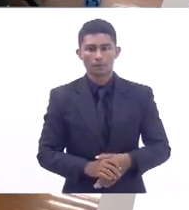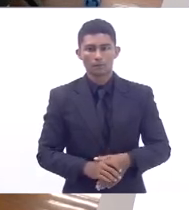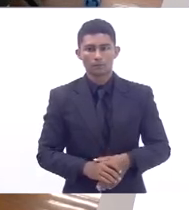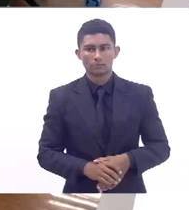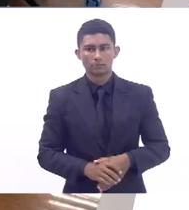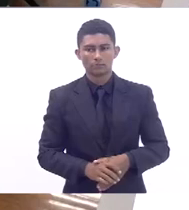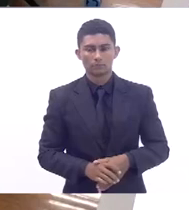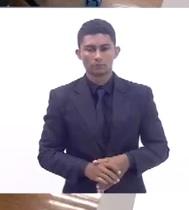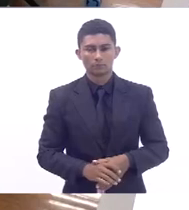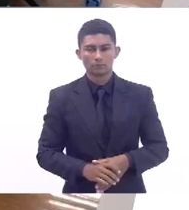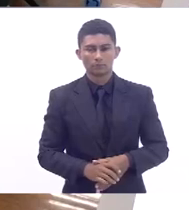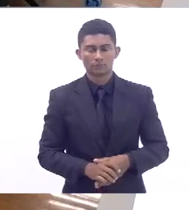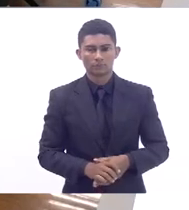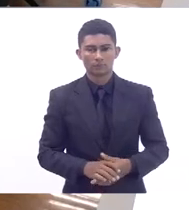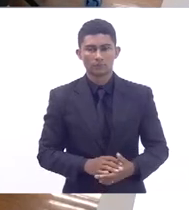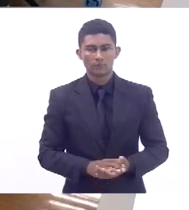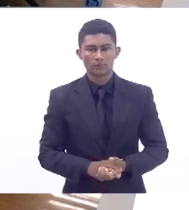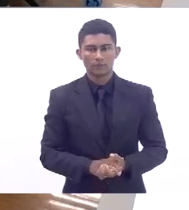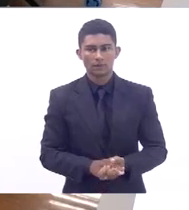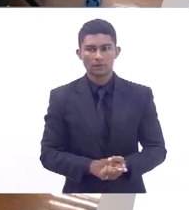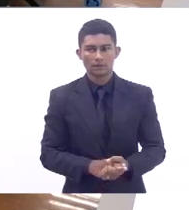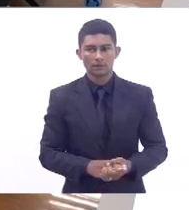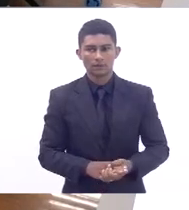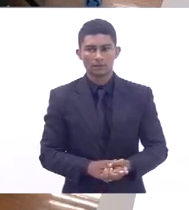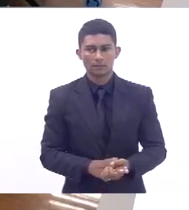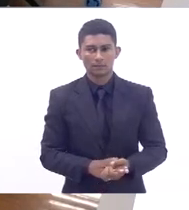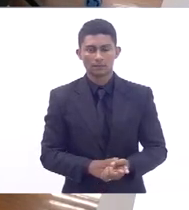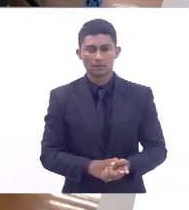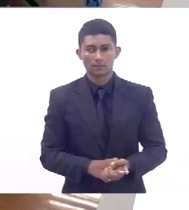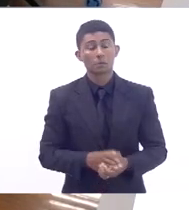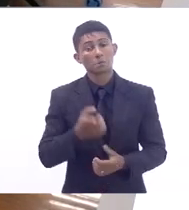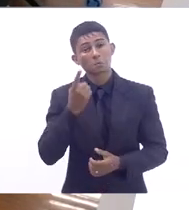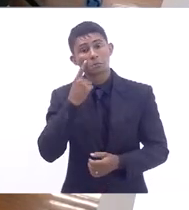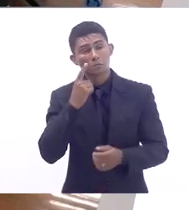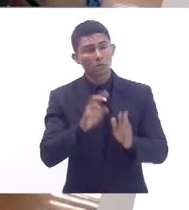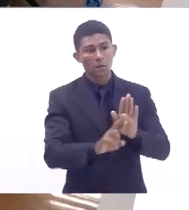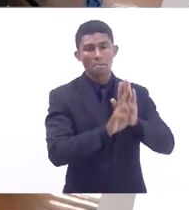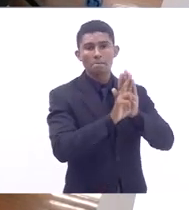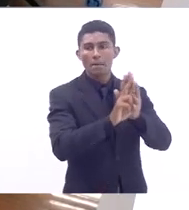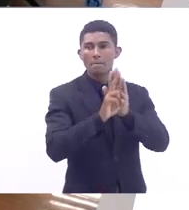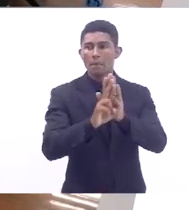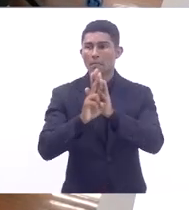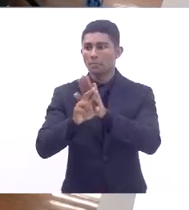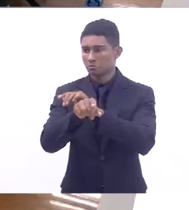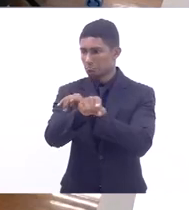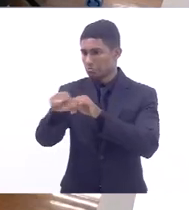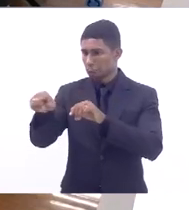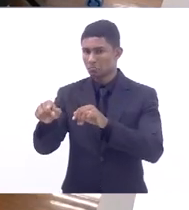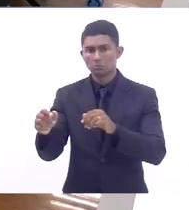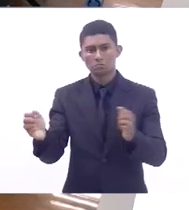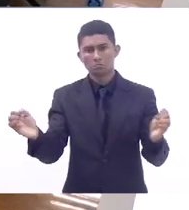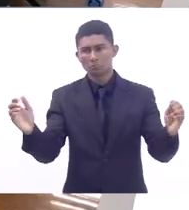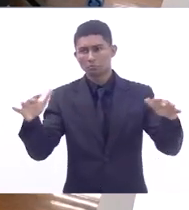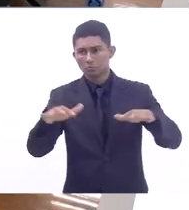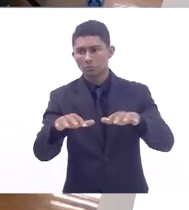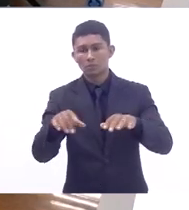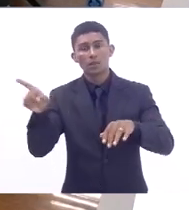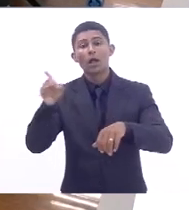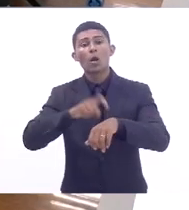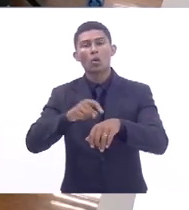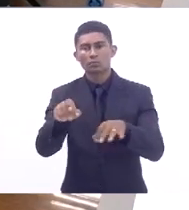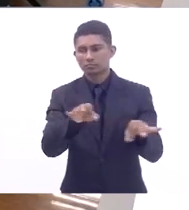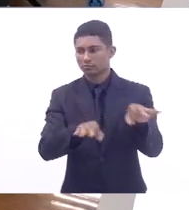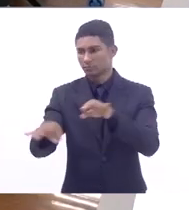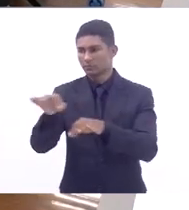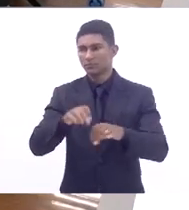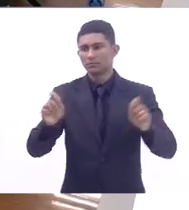vou levar outro caridade e de levar um representante de cada entidade também vamos lá a gente na hora organiza é